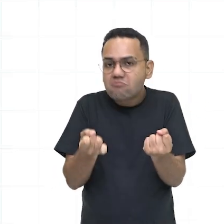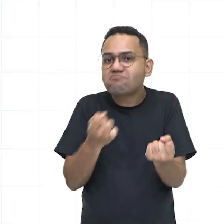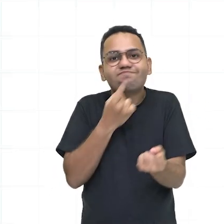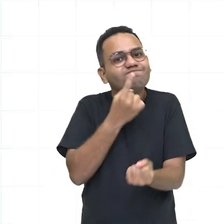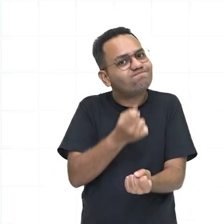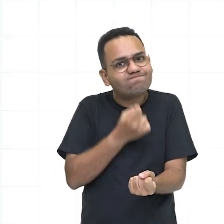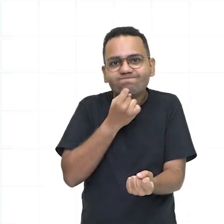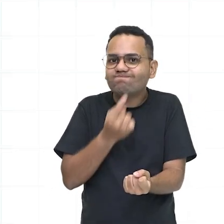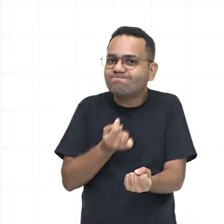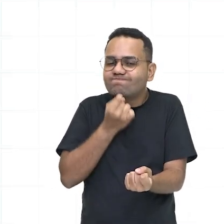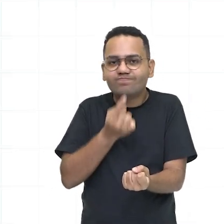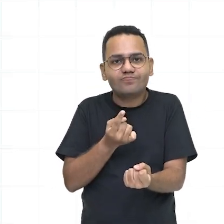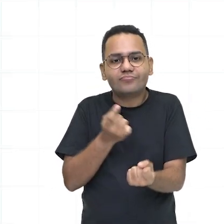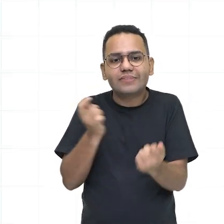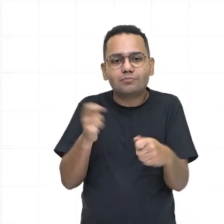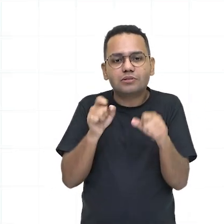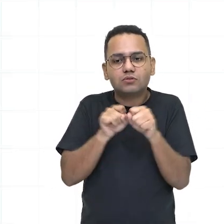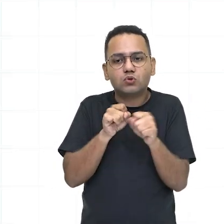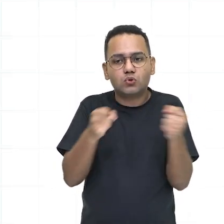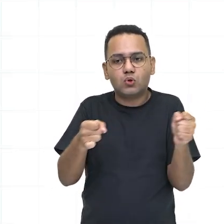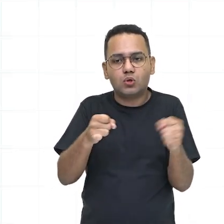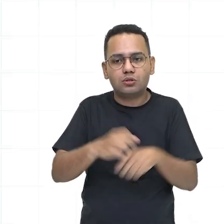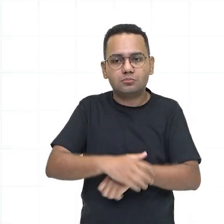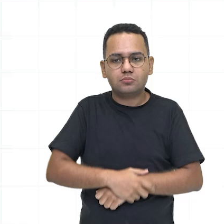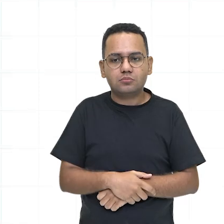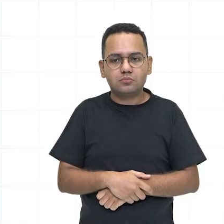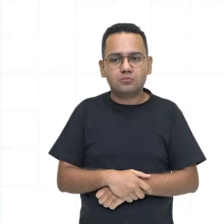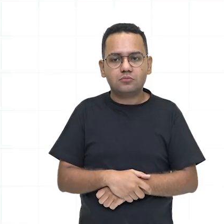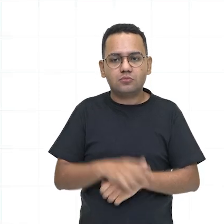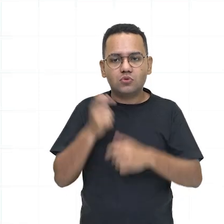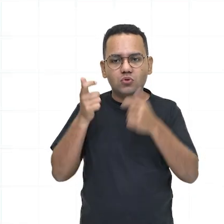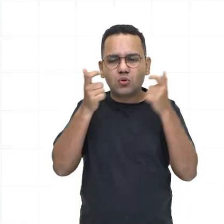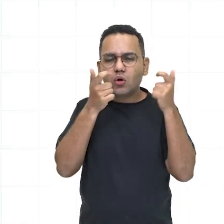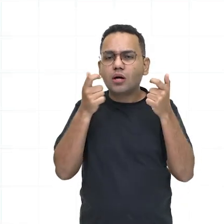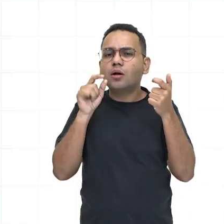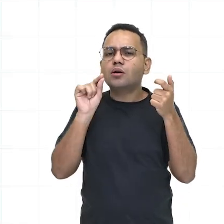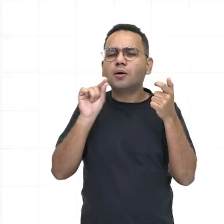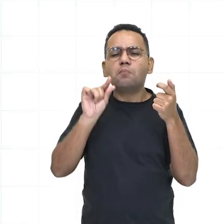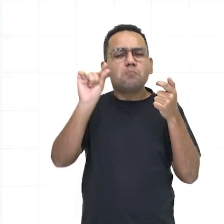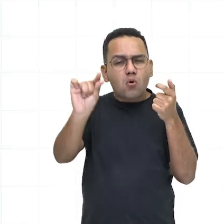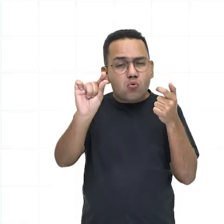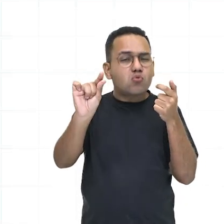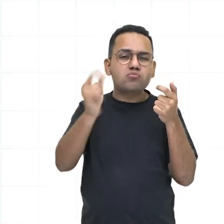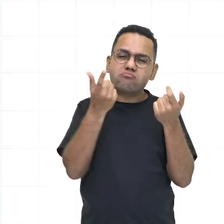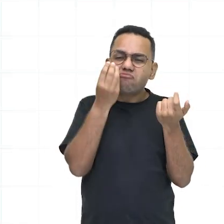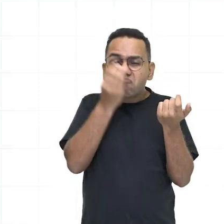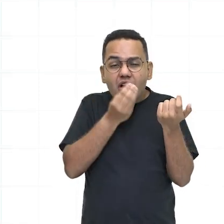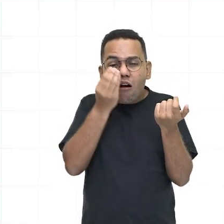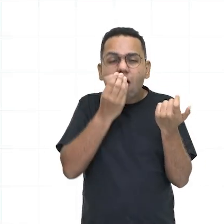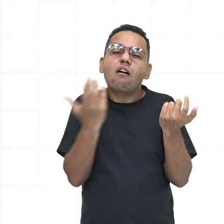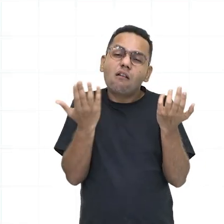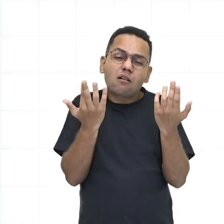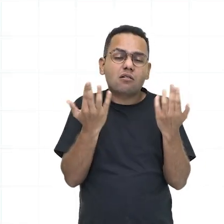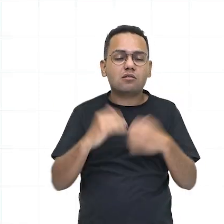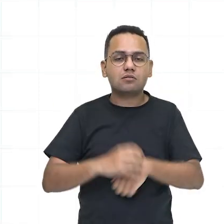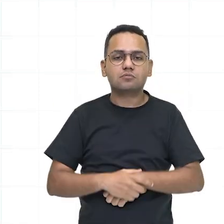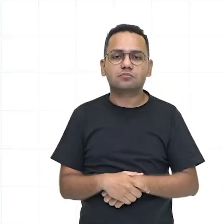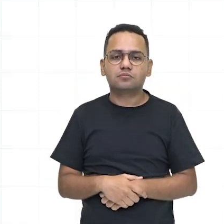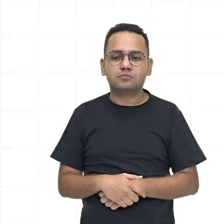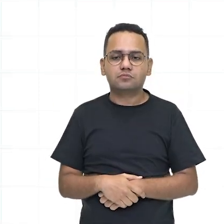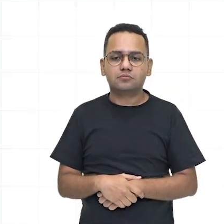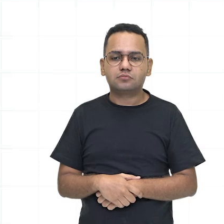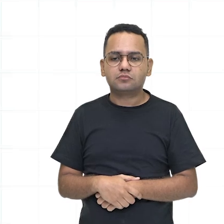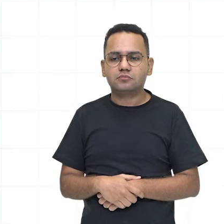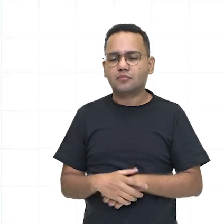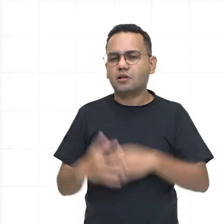algum momento ela pode estourar, principalmente naquelas artérias mais fragizinhas e mais finas que tem